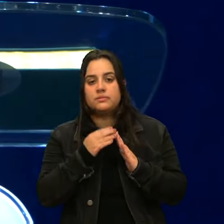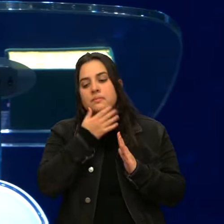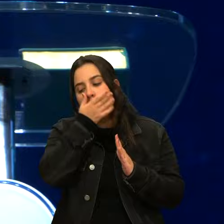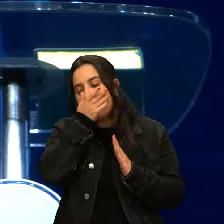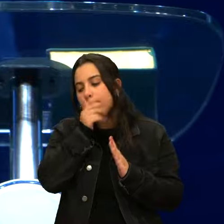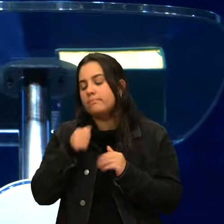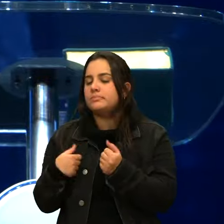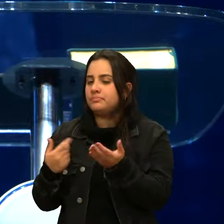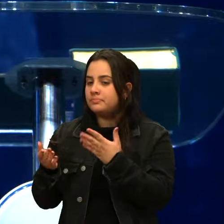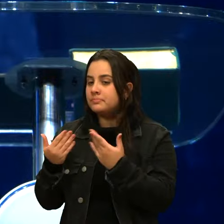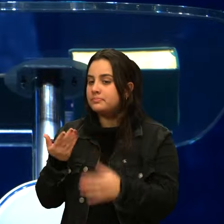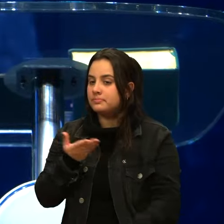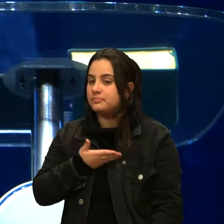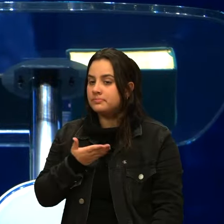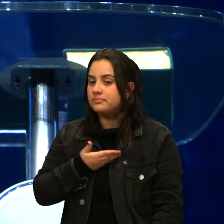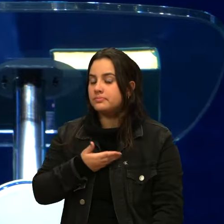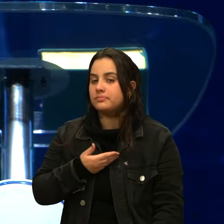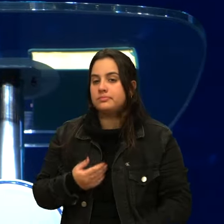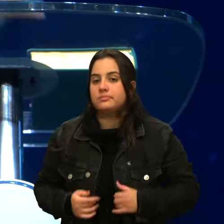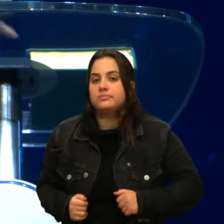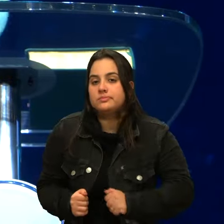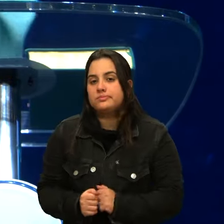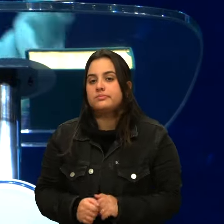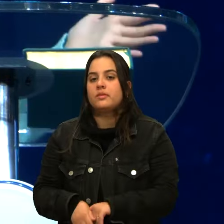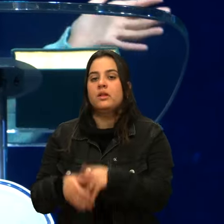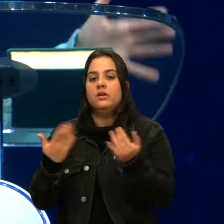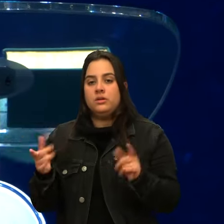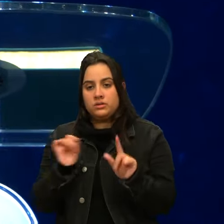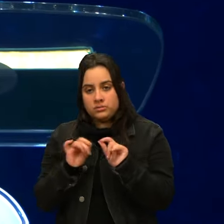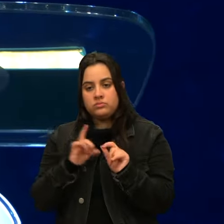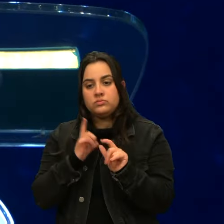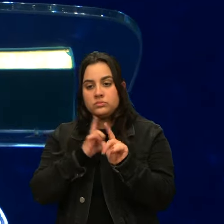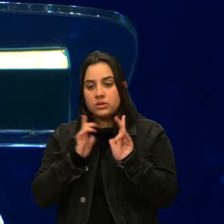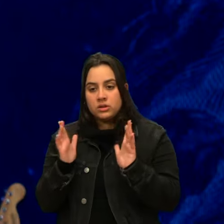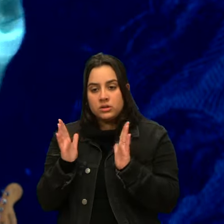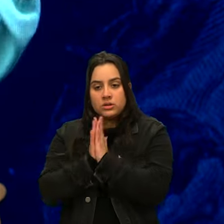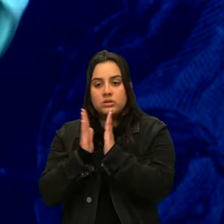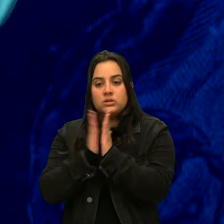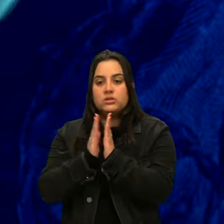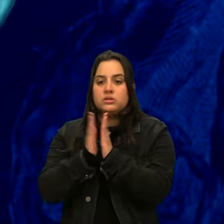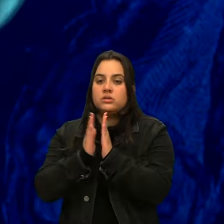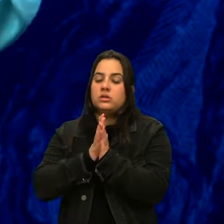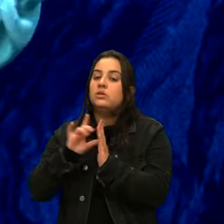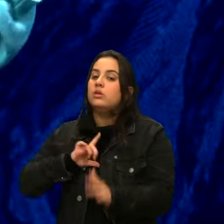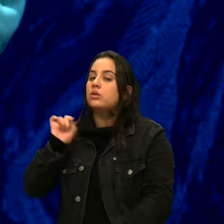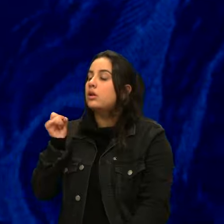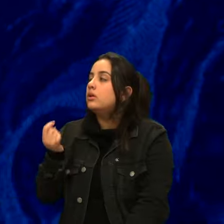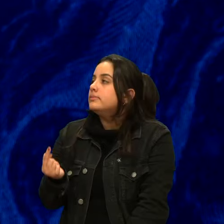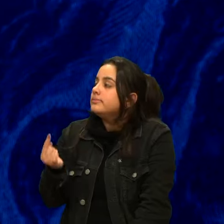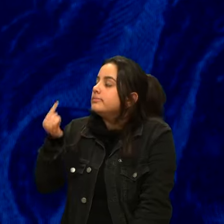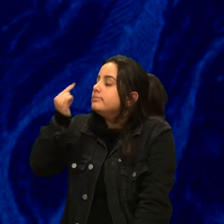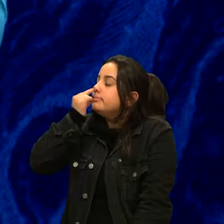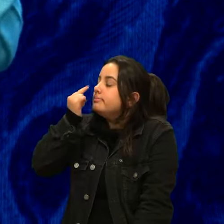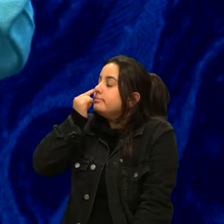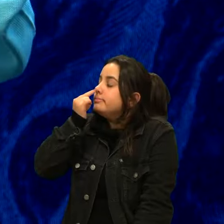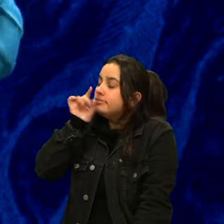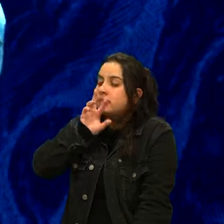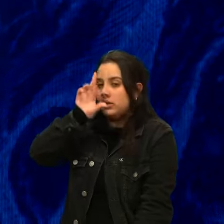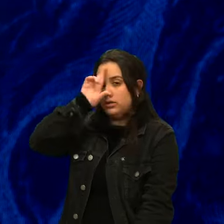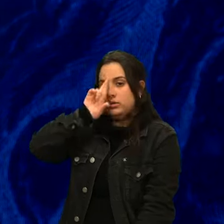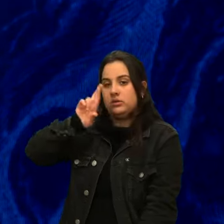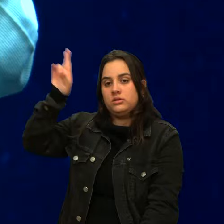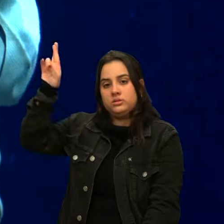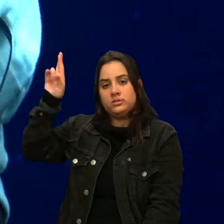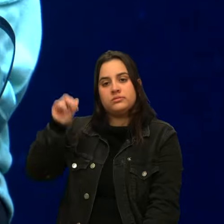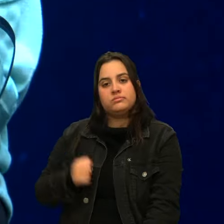com os amigos dele e eles se colocaram em oração, tiveram ali intimidade com o Senhor para entender. E gente, não é